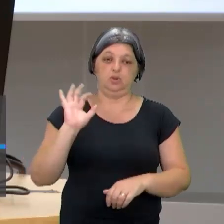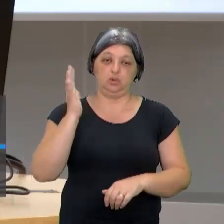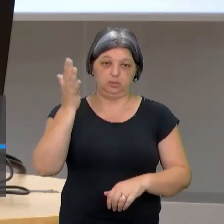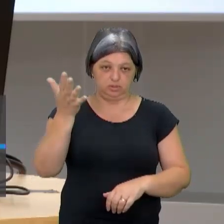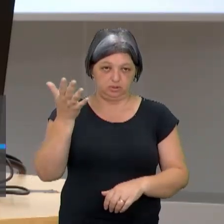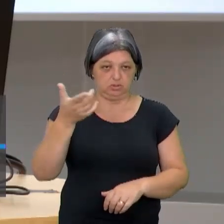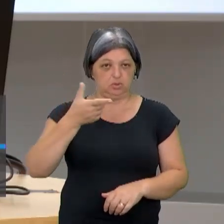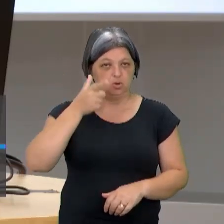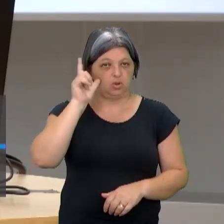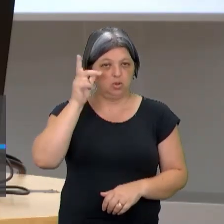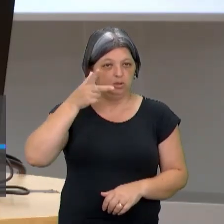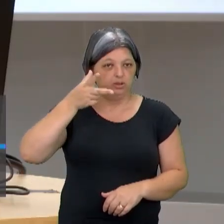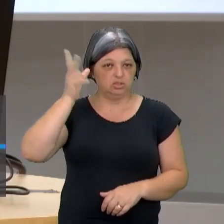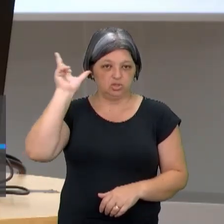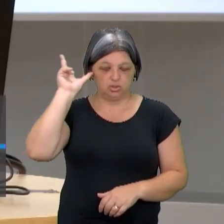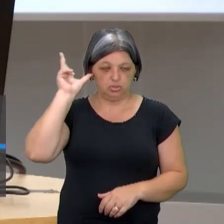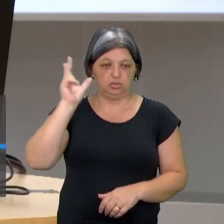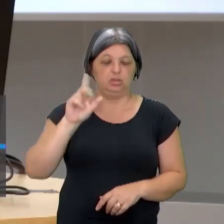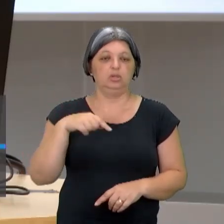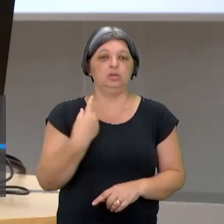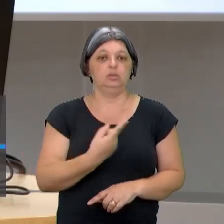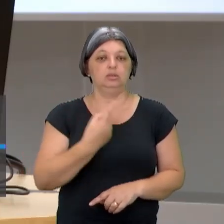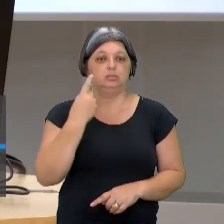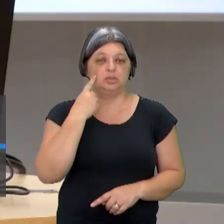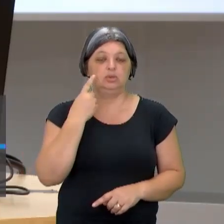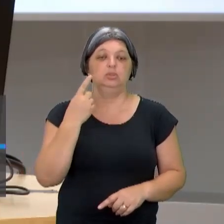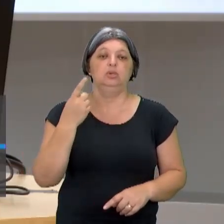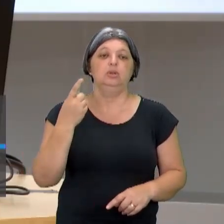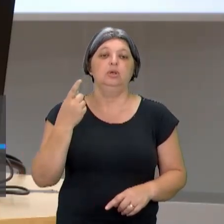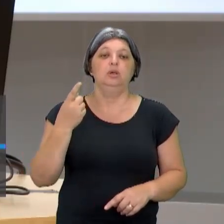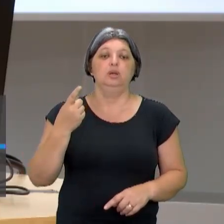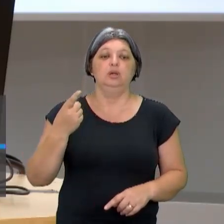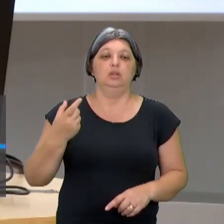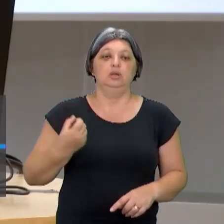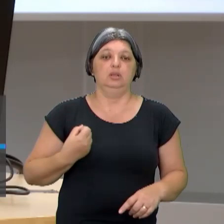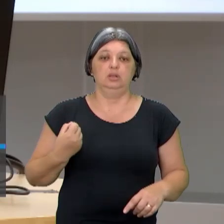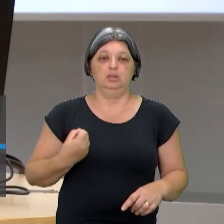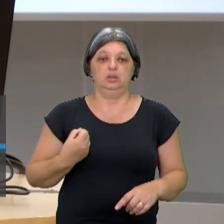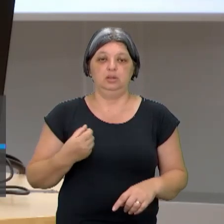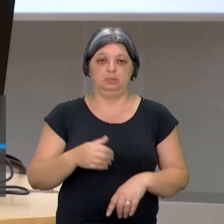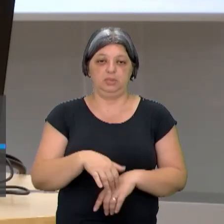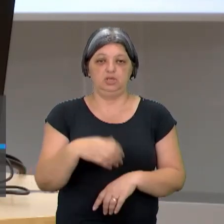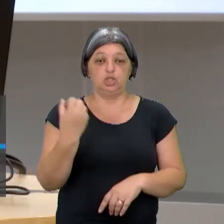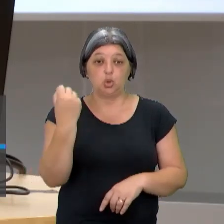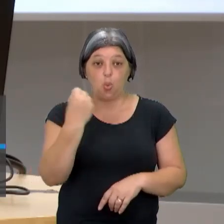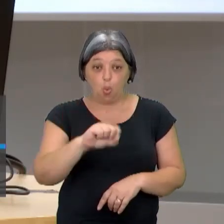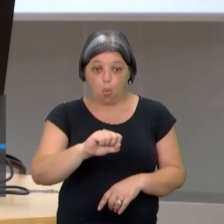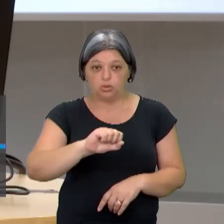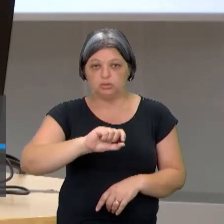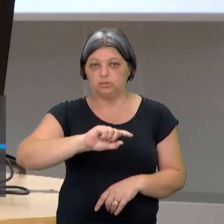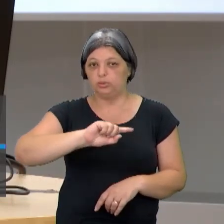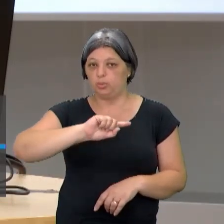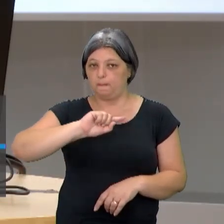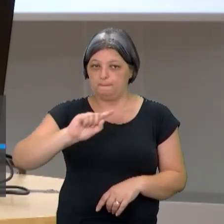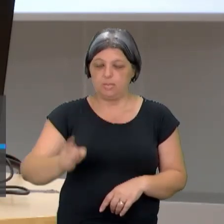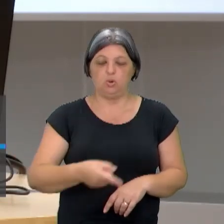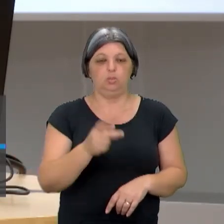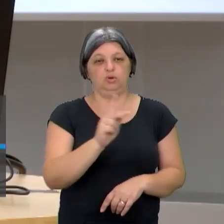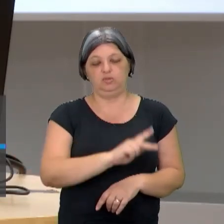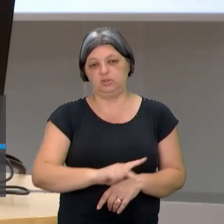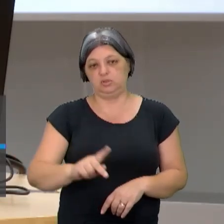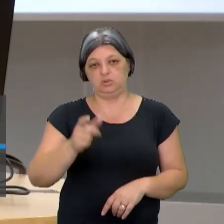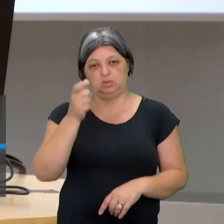anteontem, e a gente descobriu que um dos motivos é por conta do número de acessos. A gente tem mais de 8.000 professores aqui ao vivo, então não